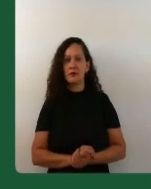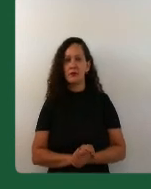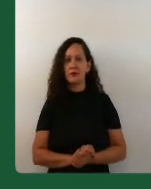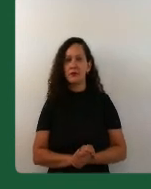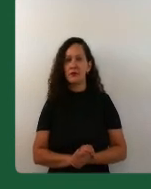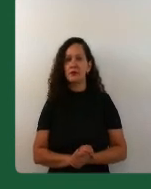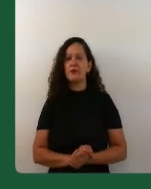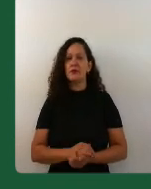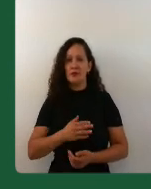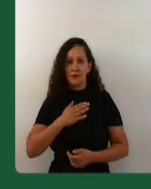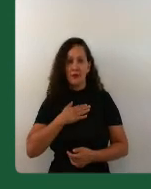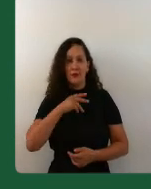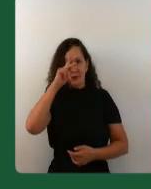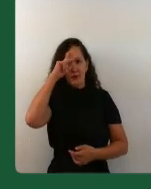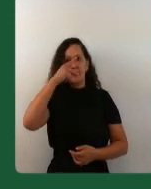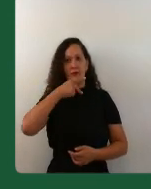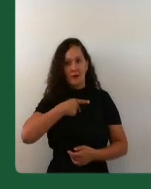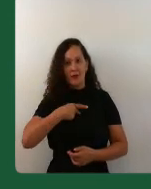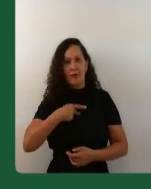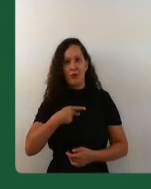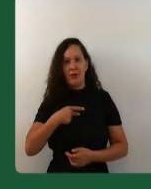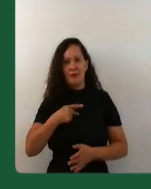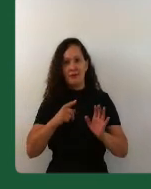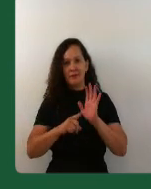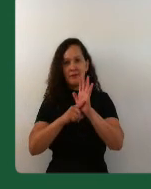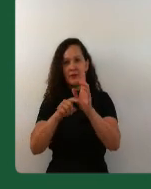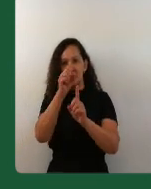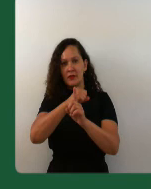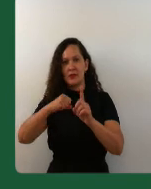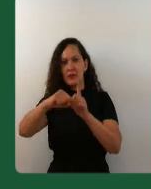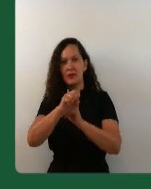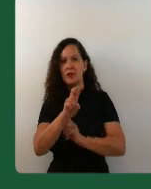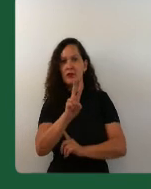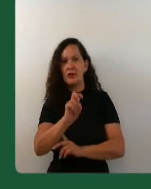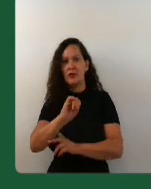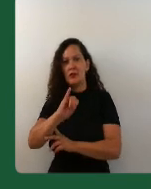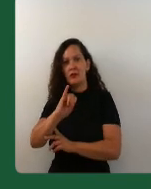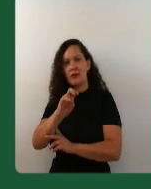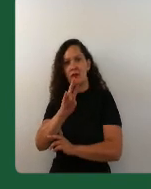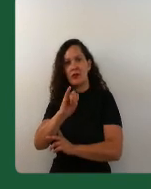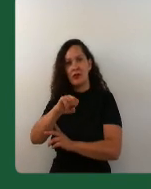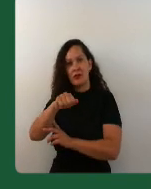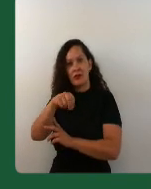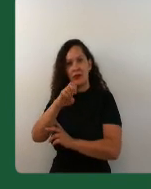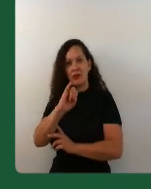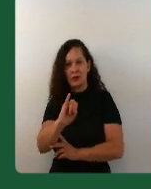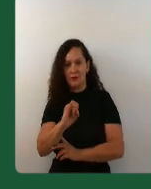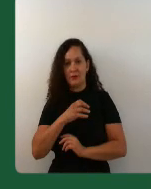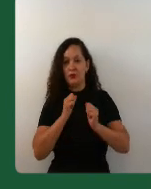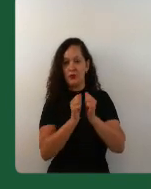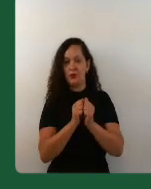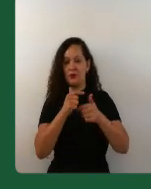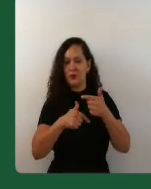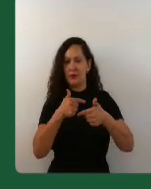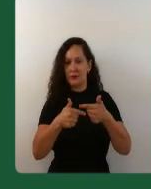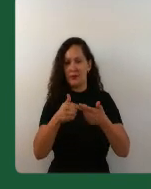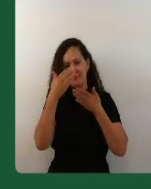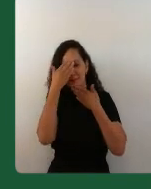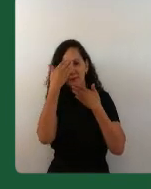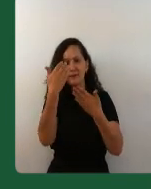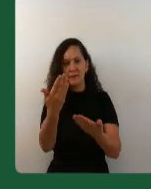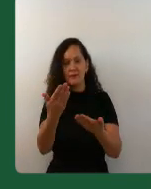sou eu e a nossa assistente social, Viviane, que atua junto comigo. E é isso.